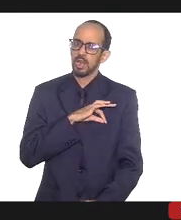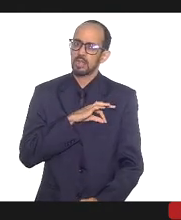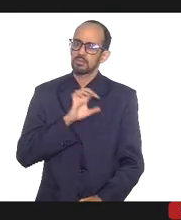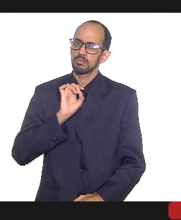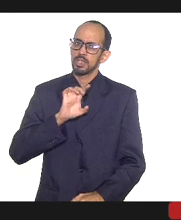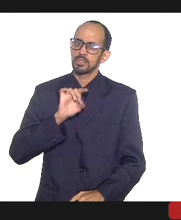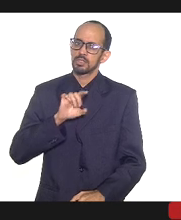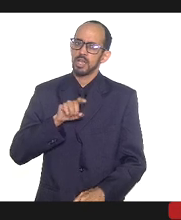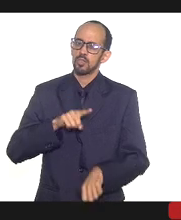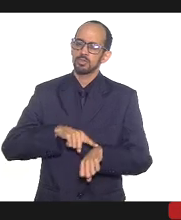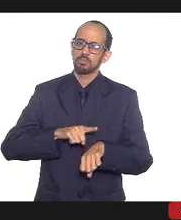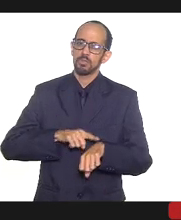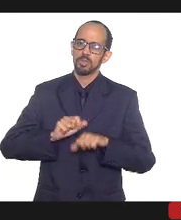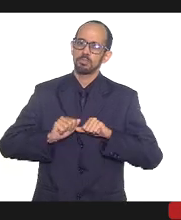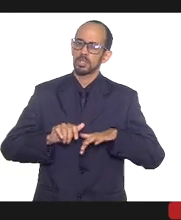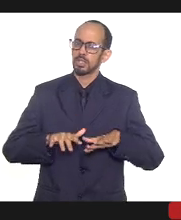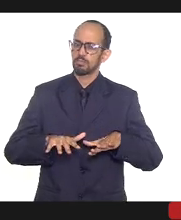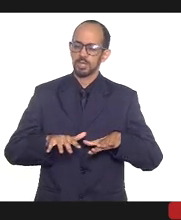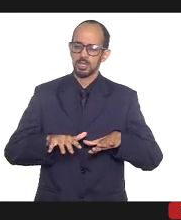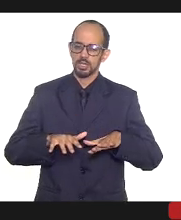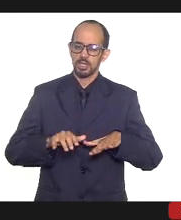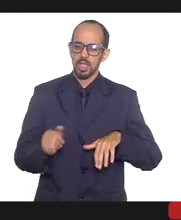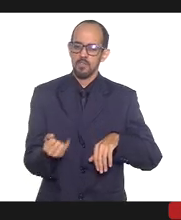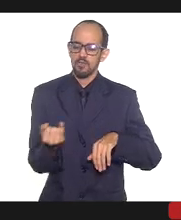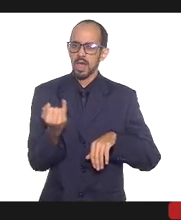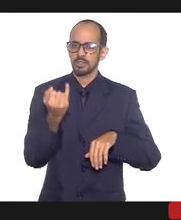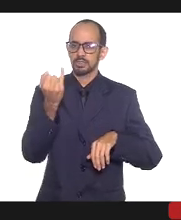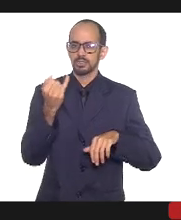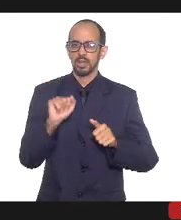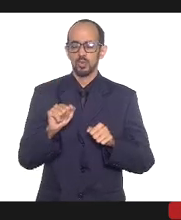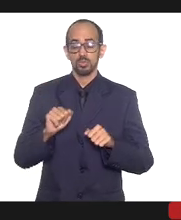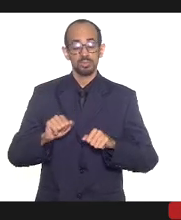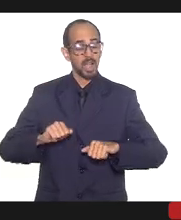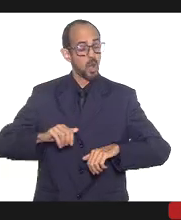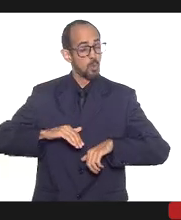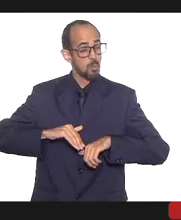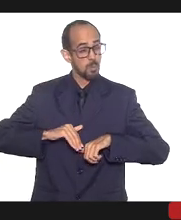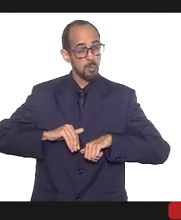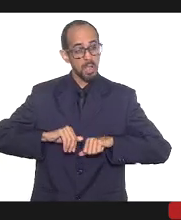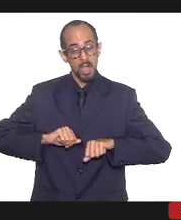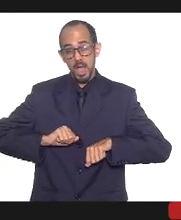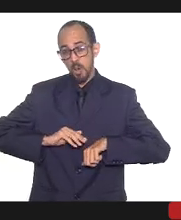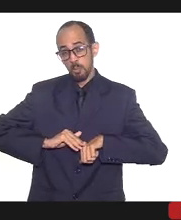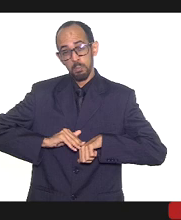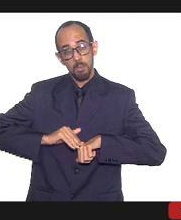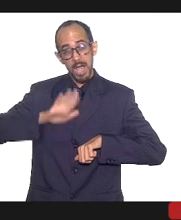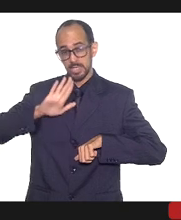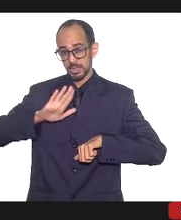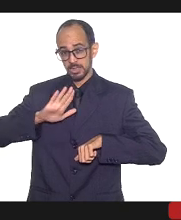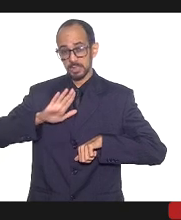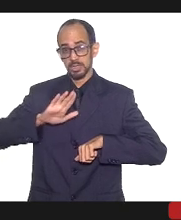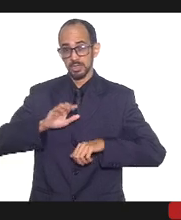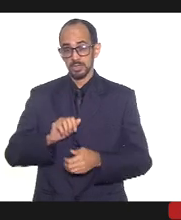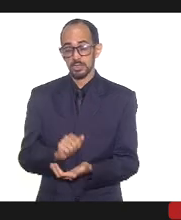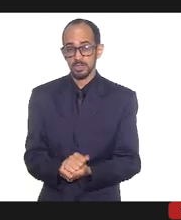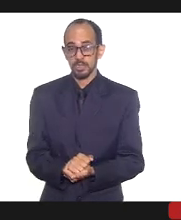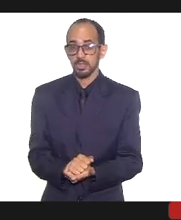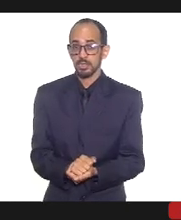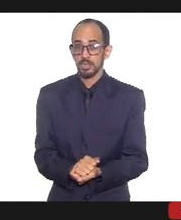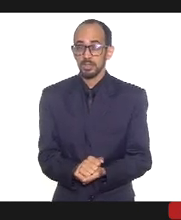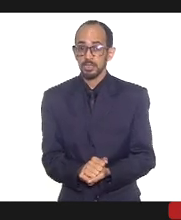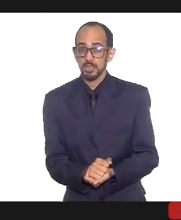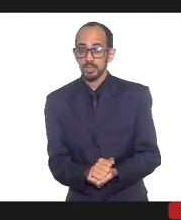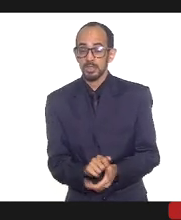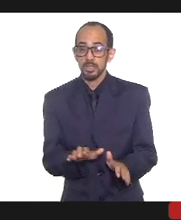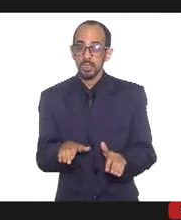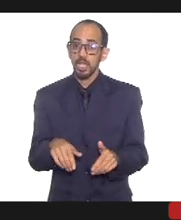a inflação ela tem alavancado aí assustadoramente. Então, nós temos acumulado